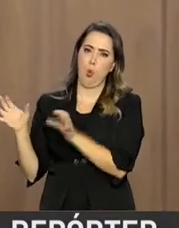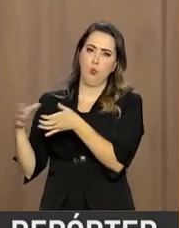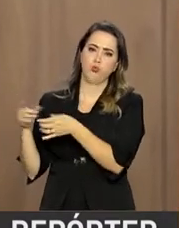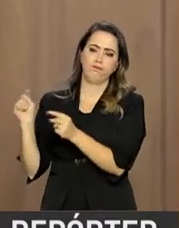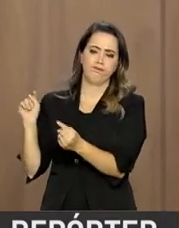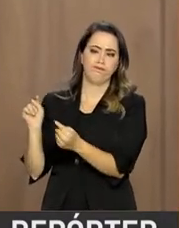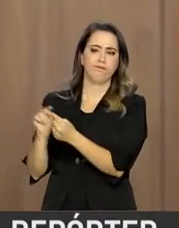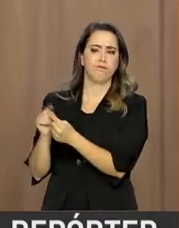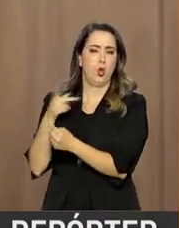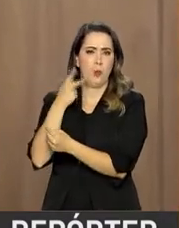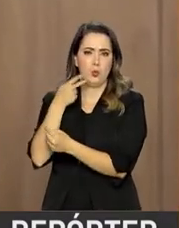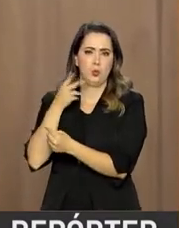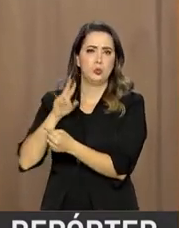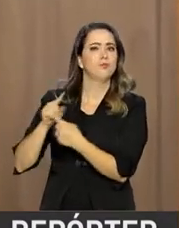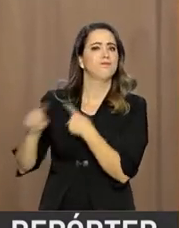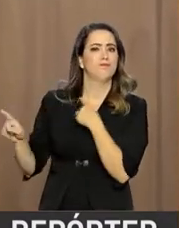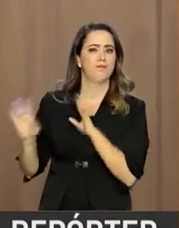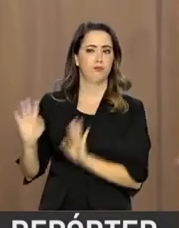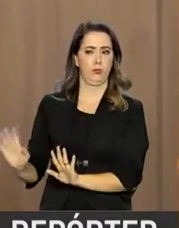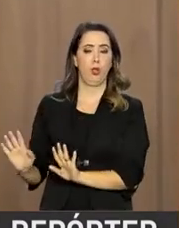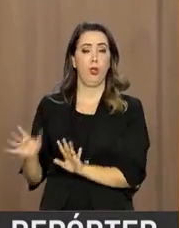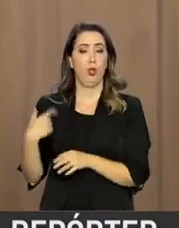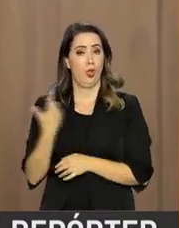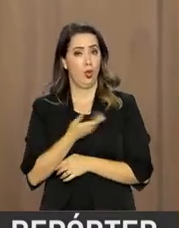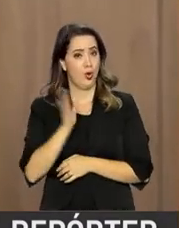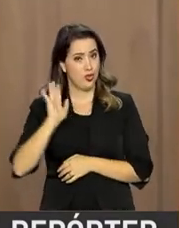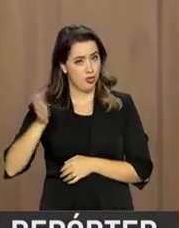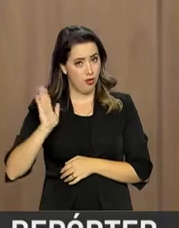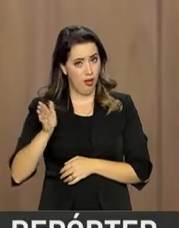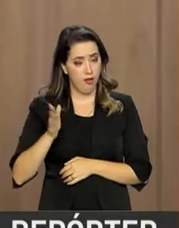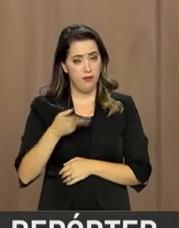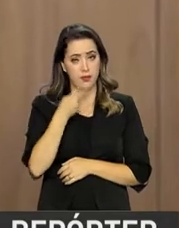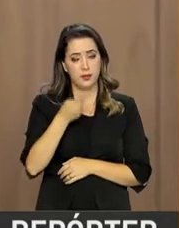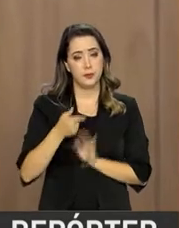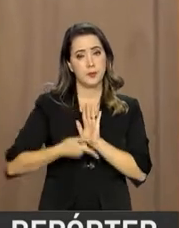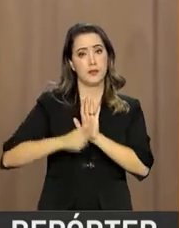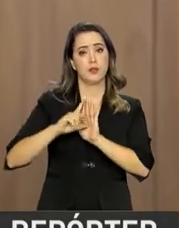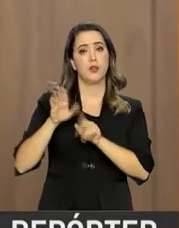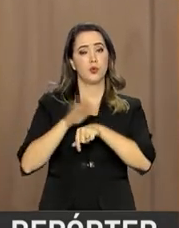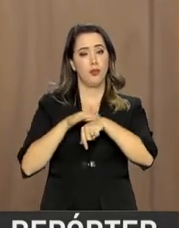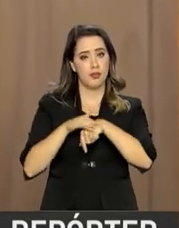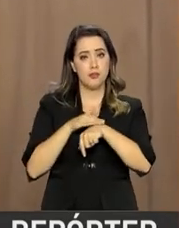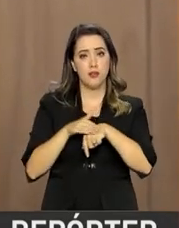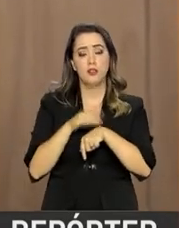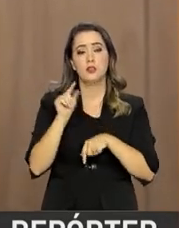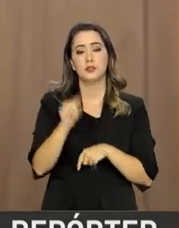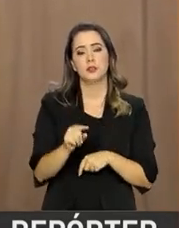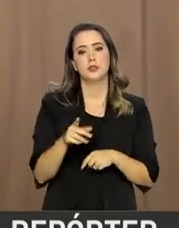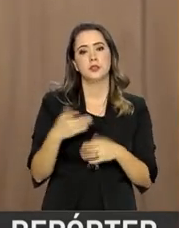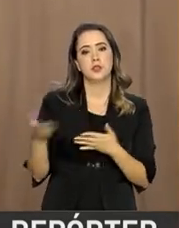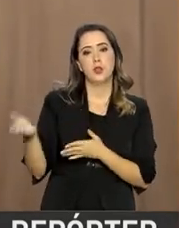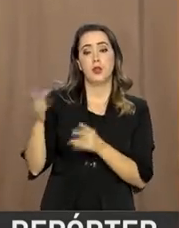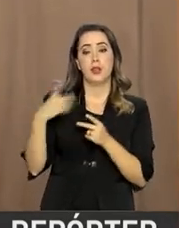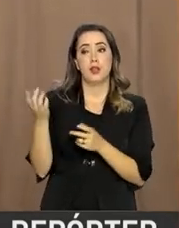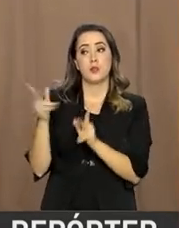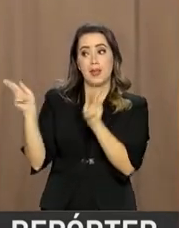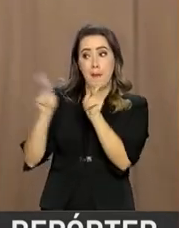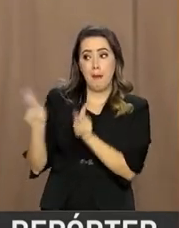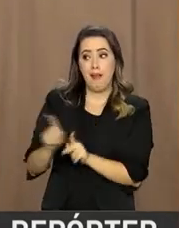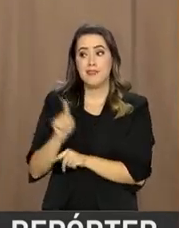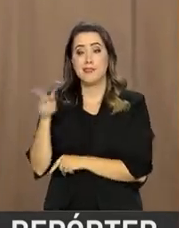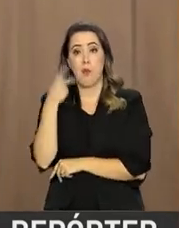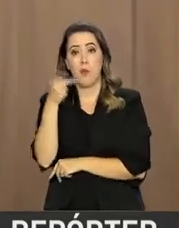político o que queremos e isso foi tratado durante a reunião é é a pacificação política